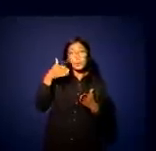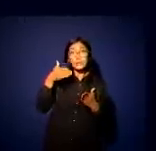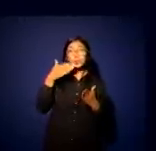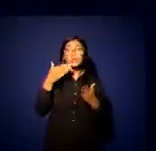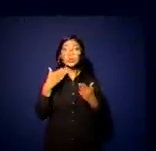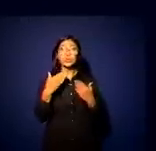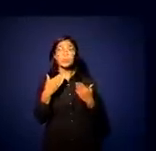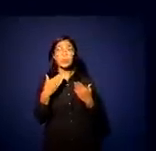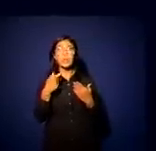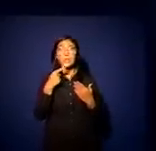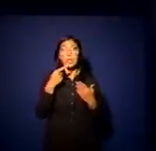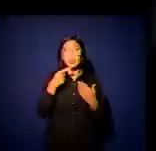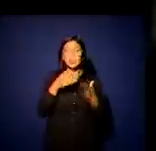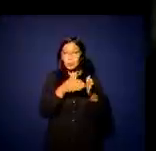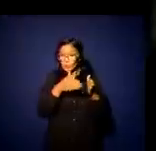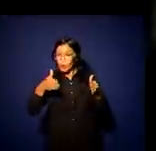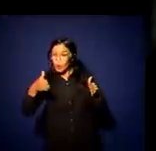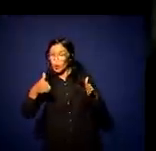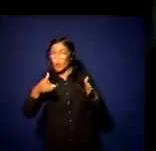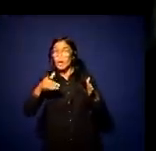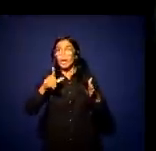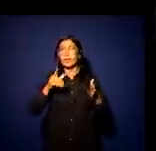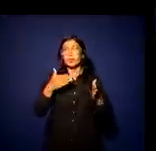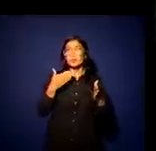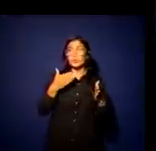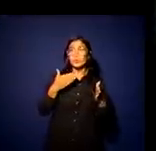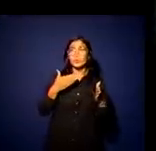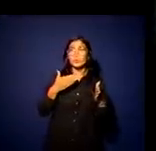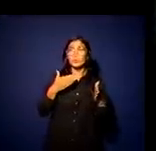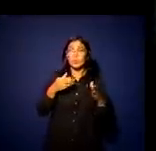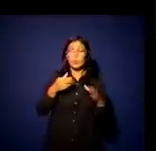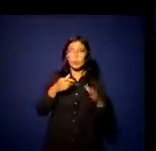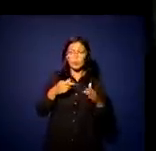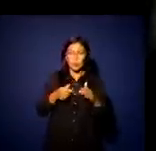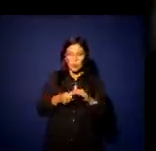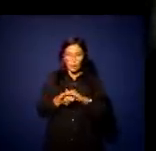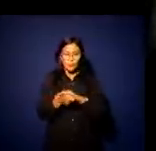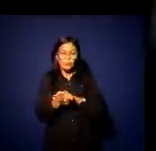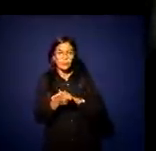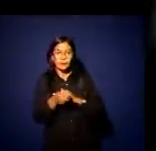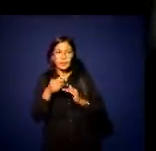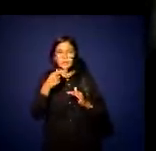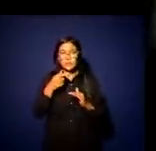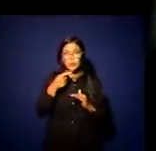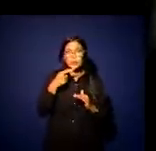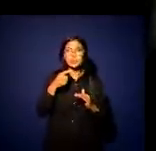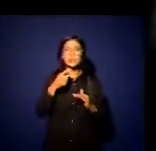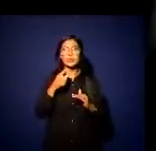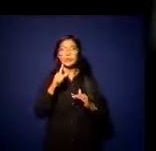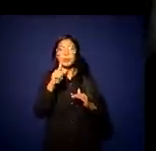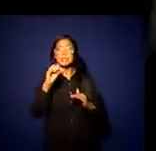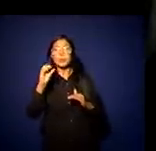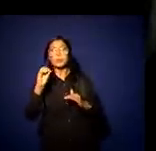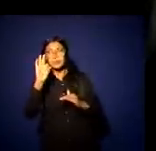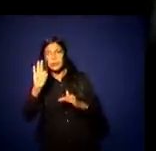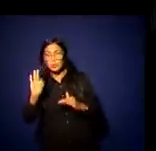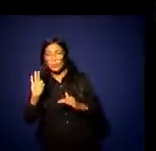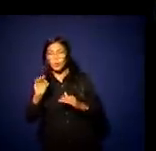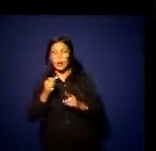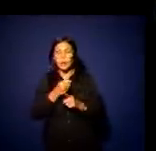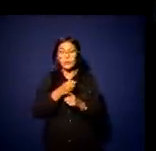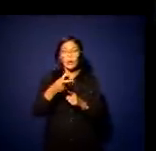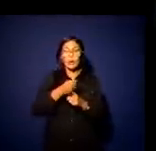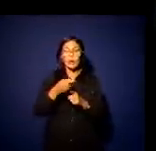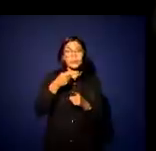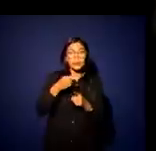na verdade é um grande Longa em short né Do Fundo do Nosso long a gente sempre roda 100% alocado então não existe discussão de caixa